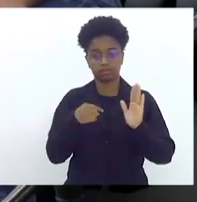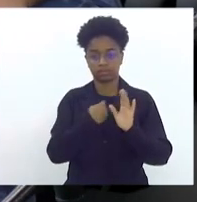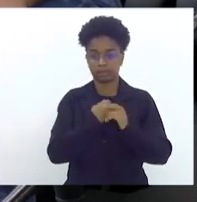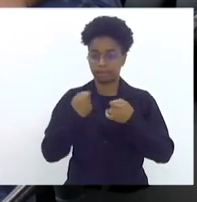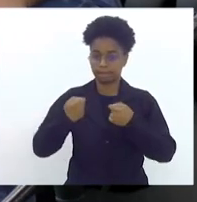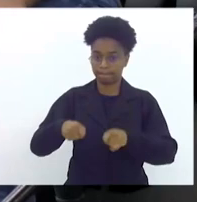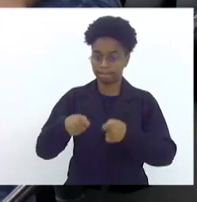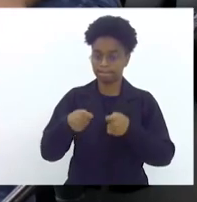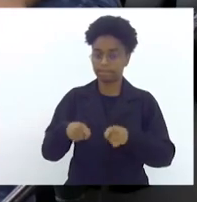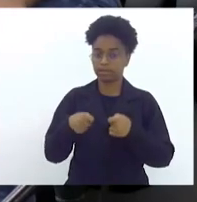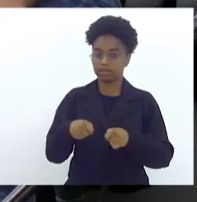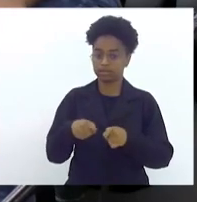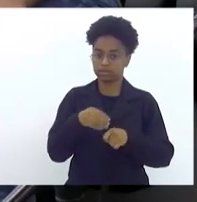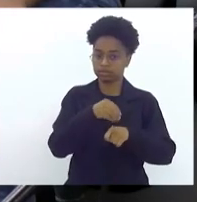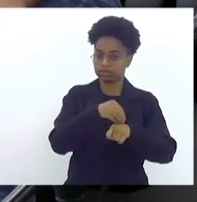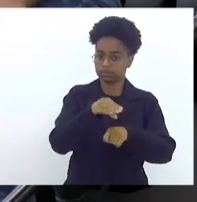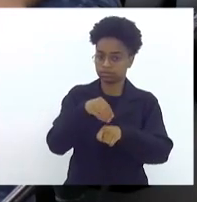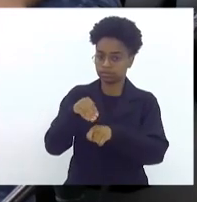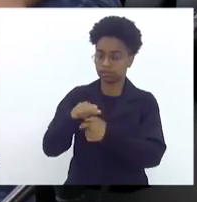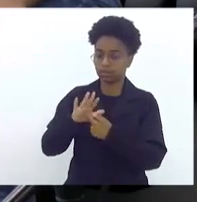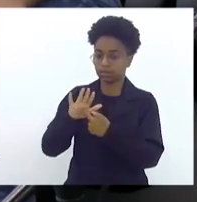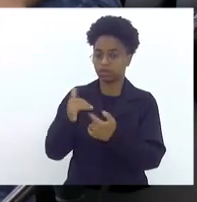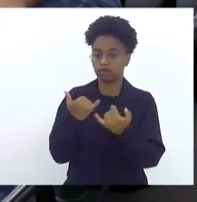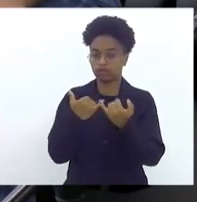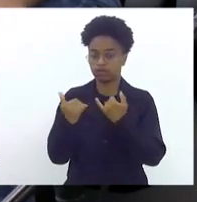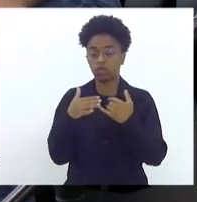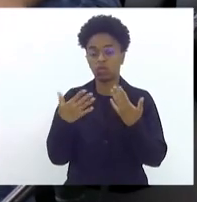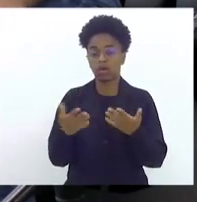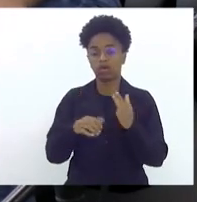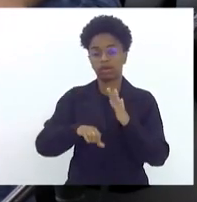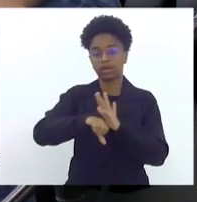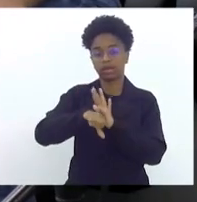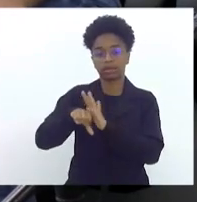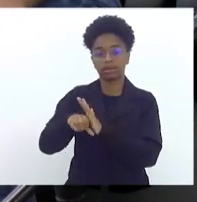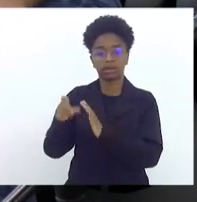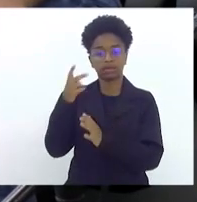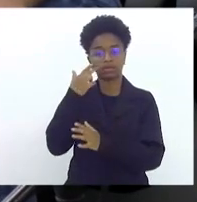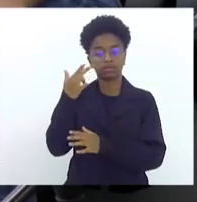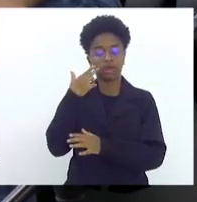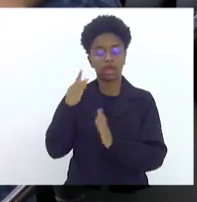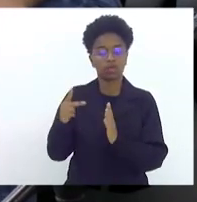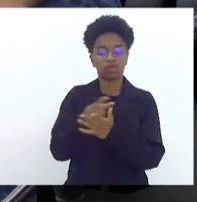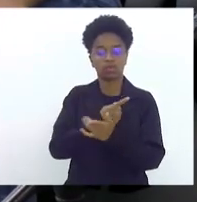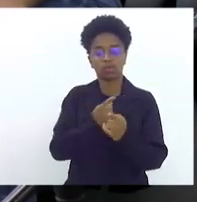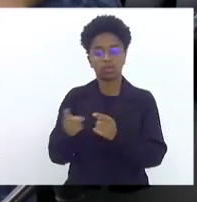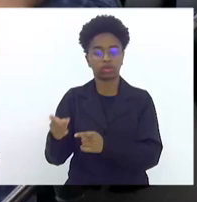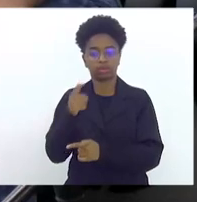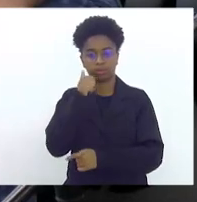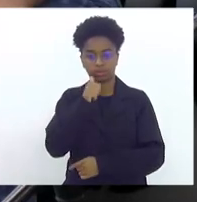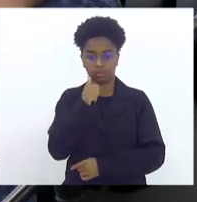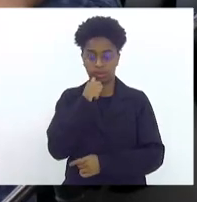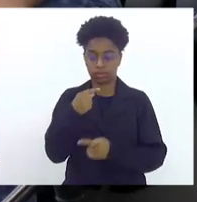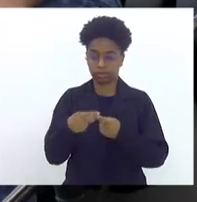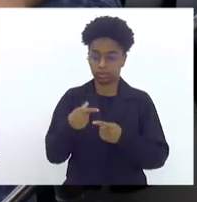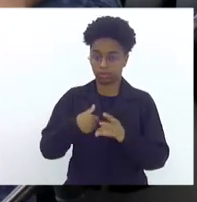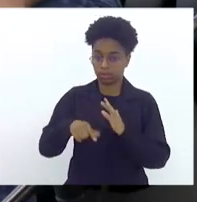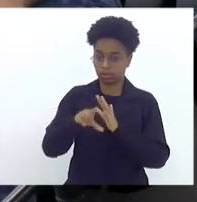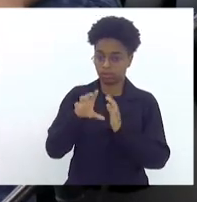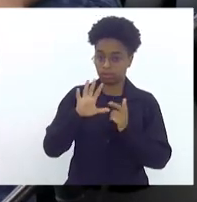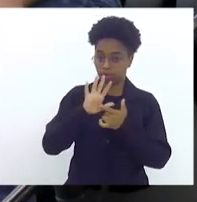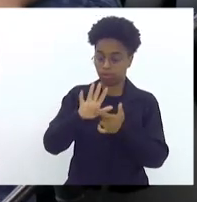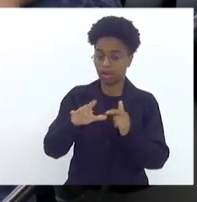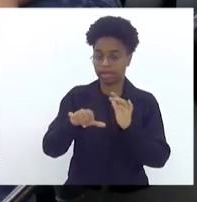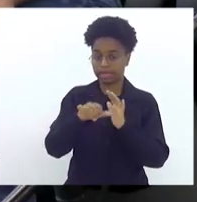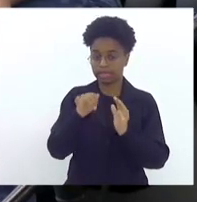precisa ter esses indicadores nesses dados Quais são os crimes semelhantes mais comuns contra as mulheres porque vou dar um exemplo o